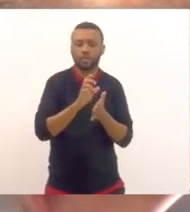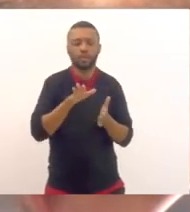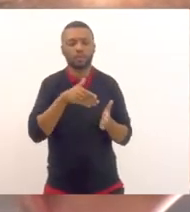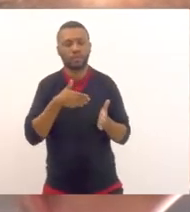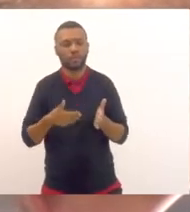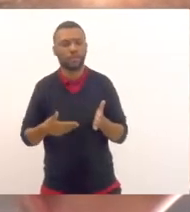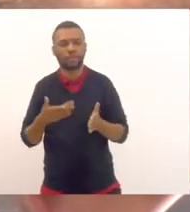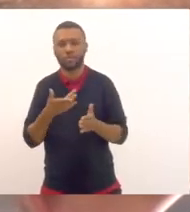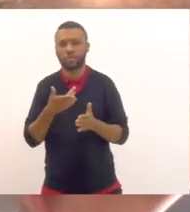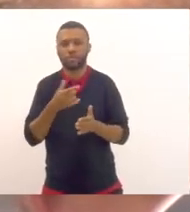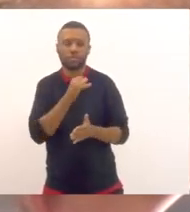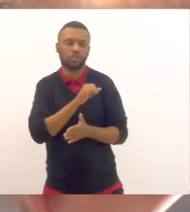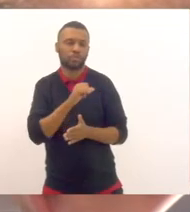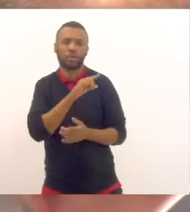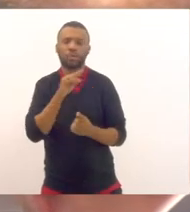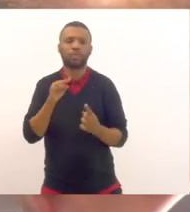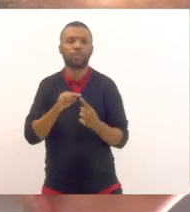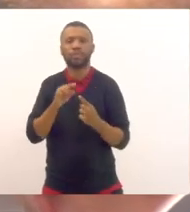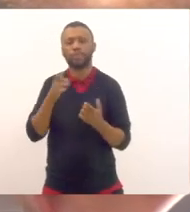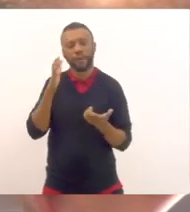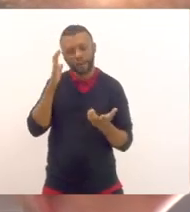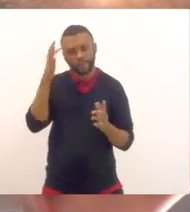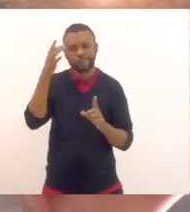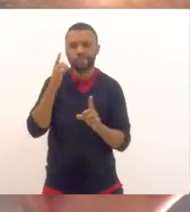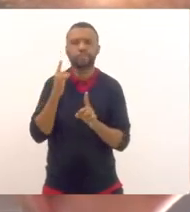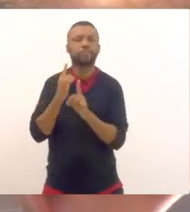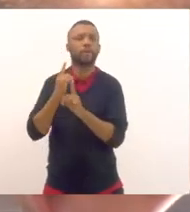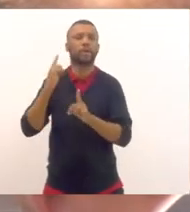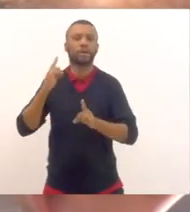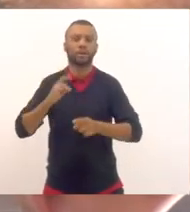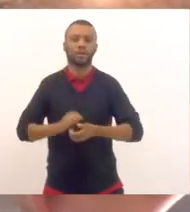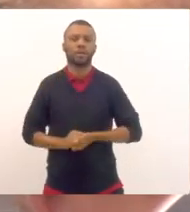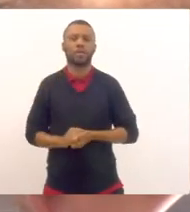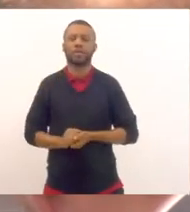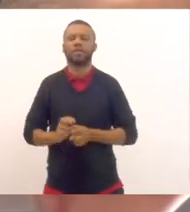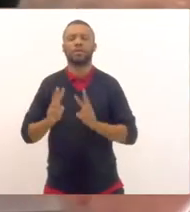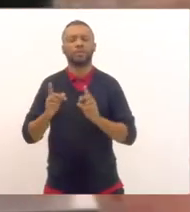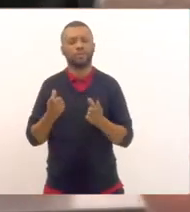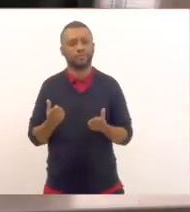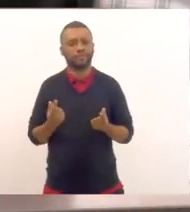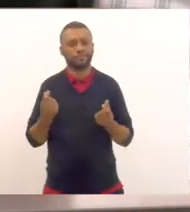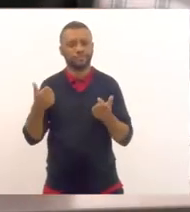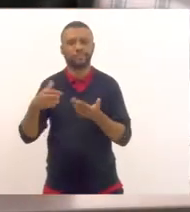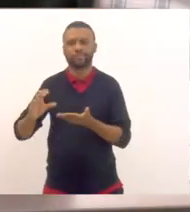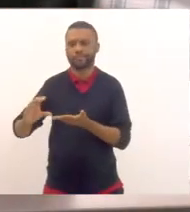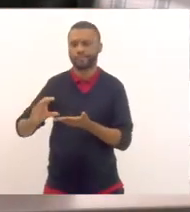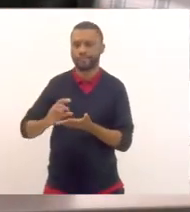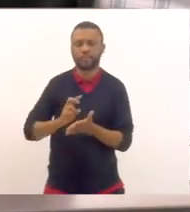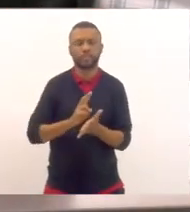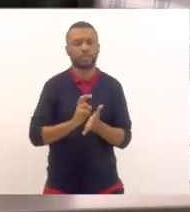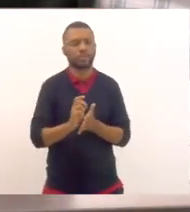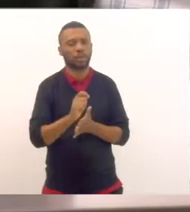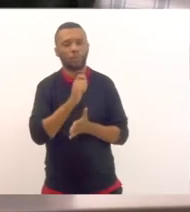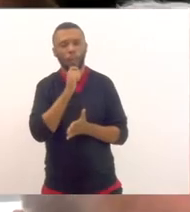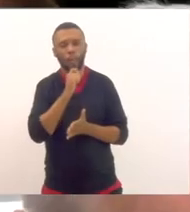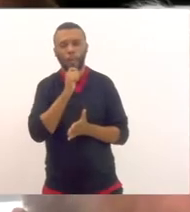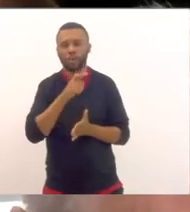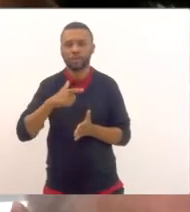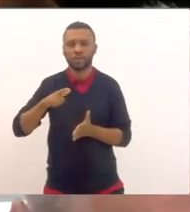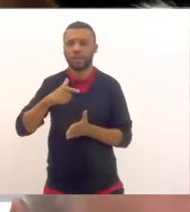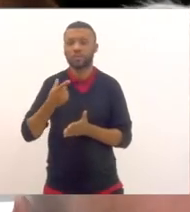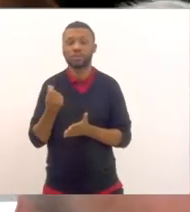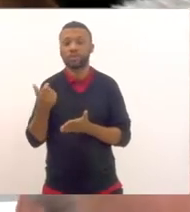governo do estado no sentido de encontrar uma saída pela questão financeira que a SuperVia alegava que ela não teria recurso